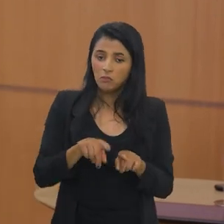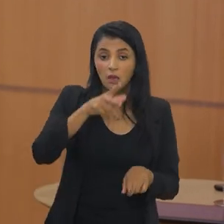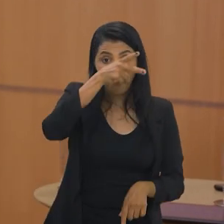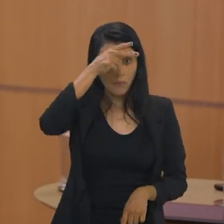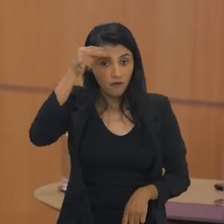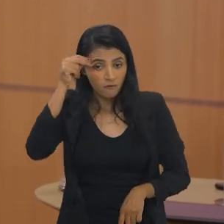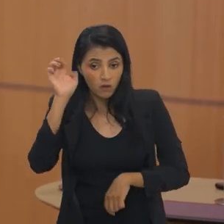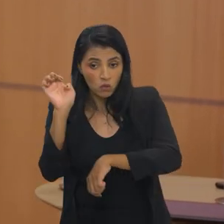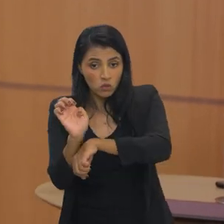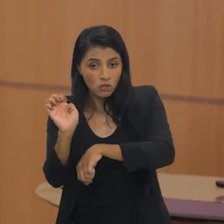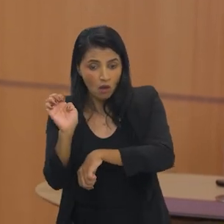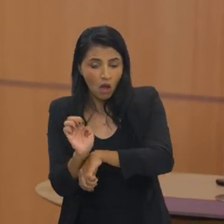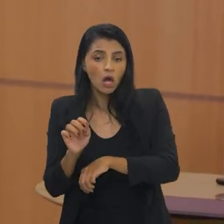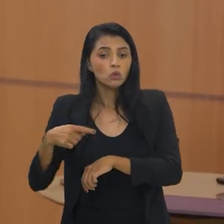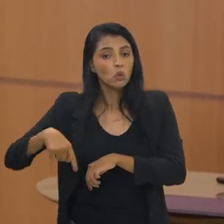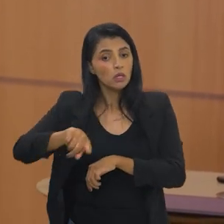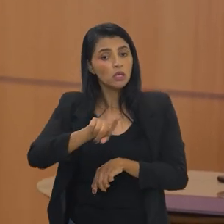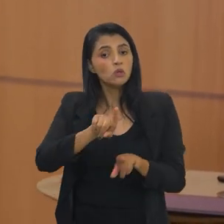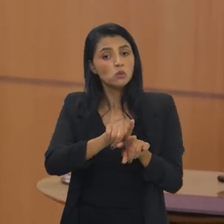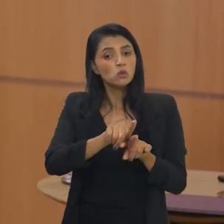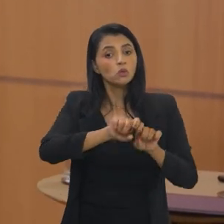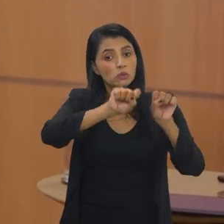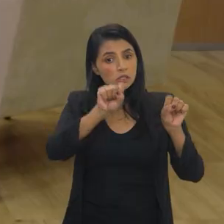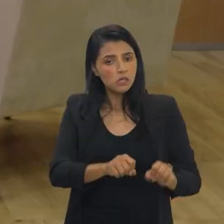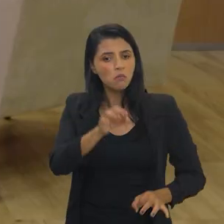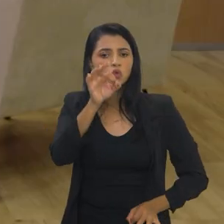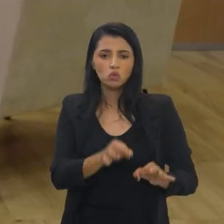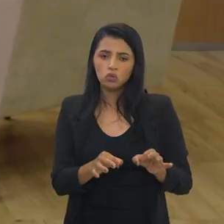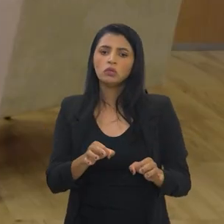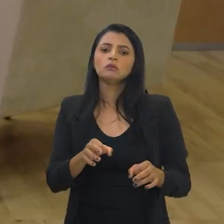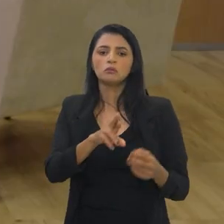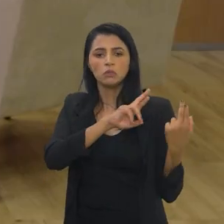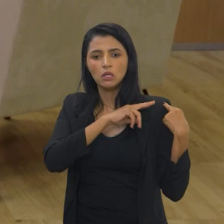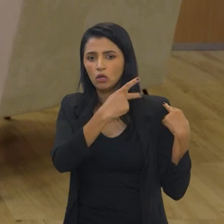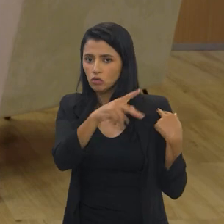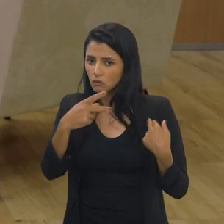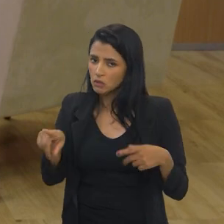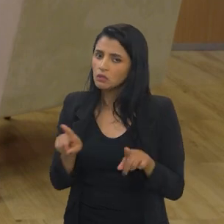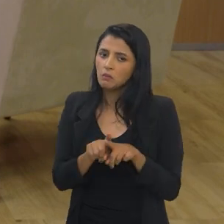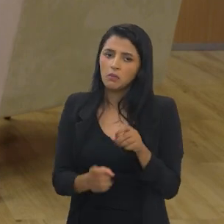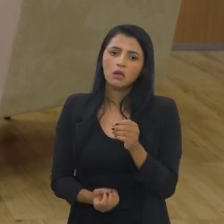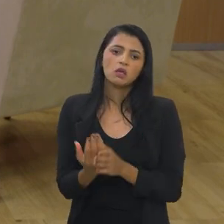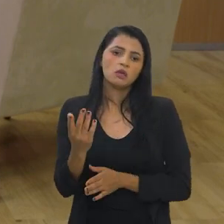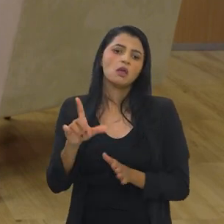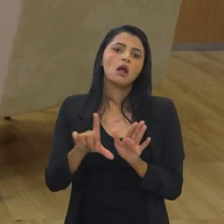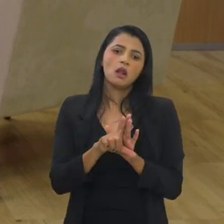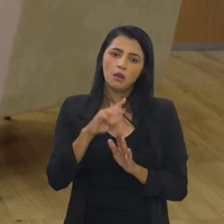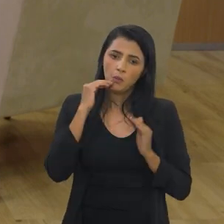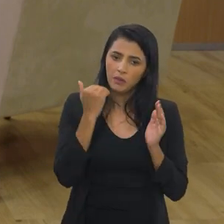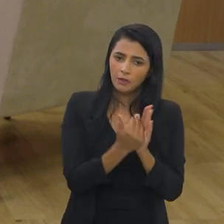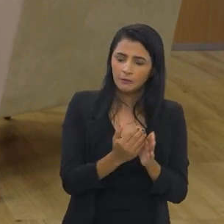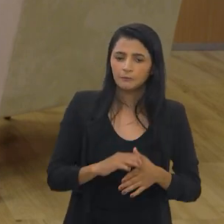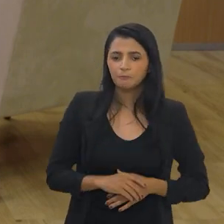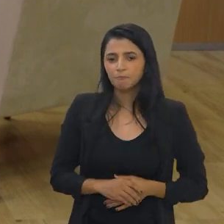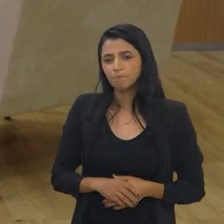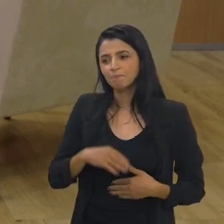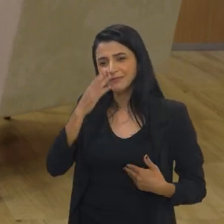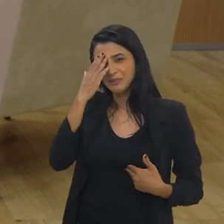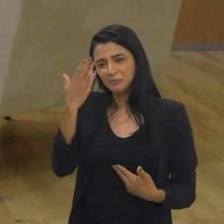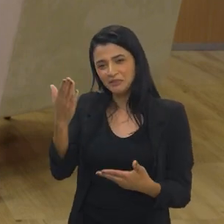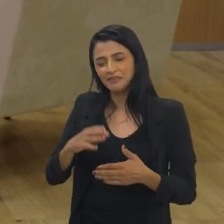precisamos que os prefeitos que os estados e que o sistema de Justiça cumpre a sua parte implemente a lei